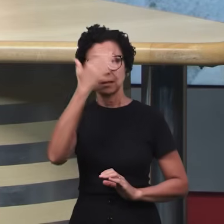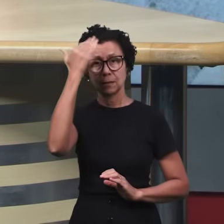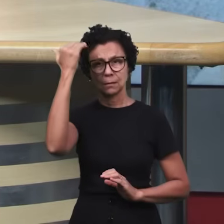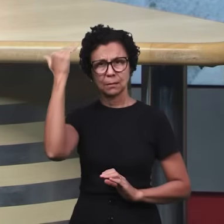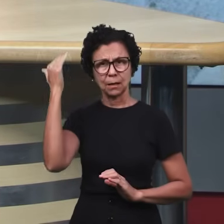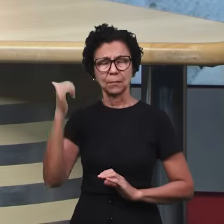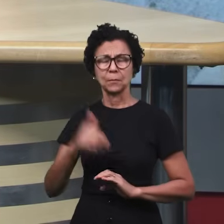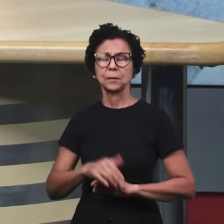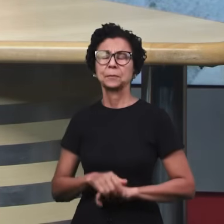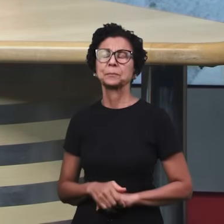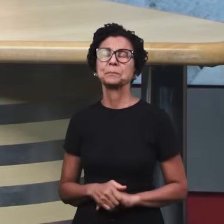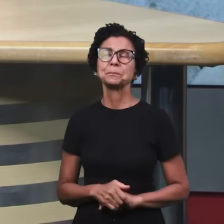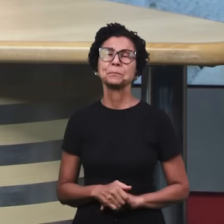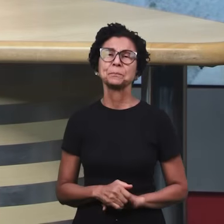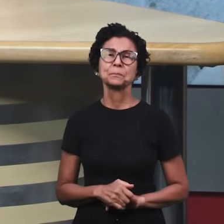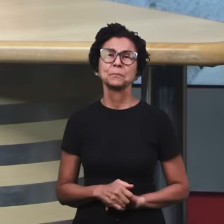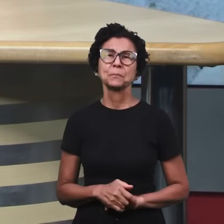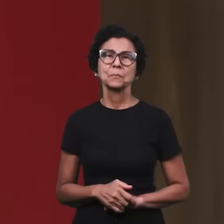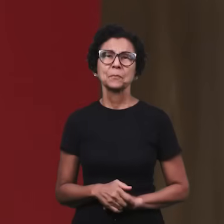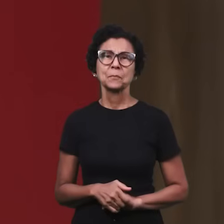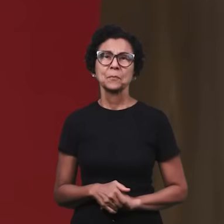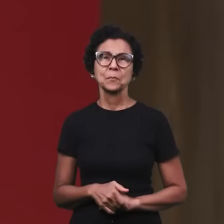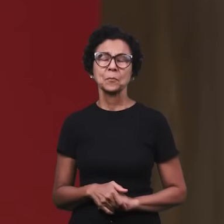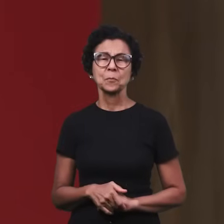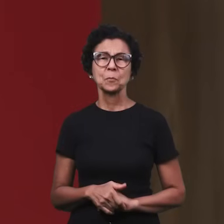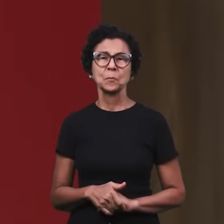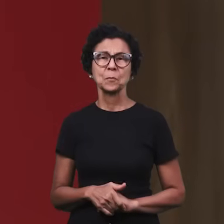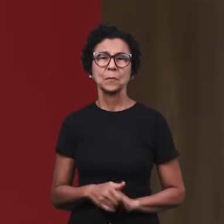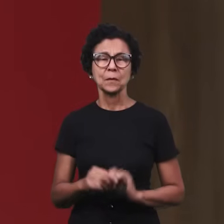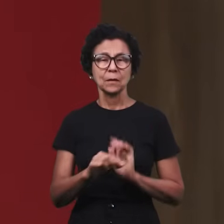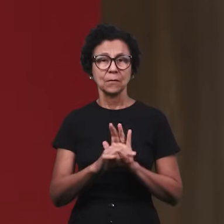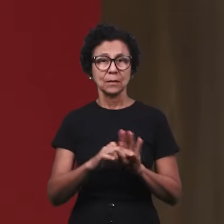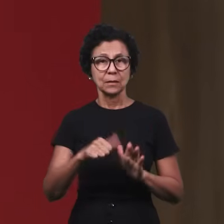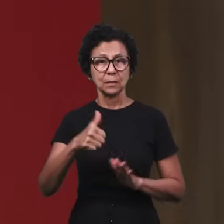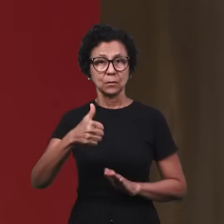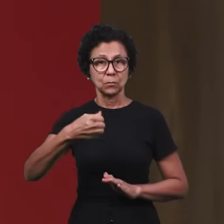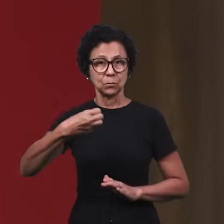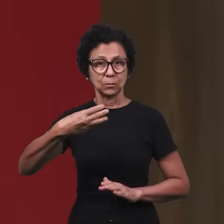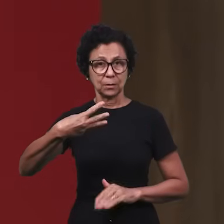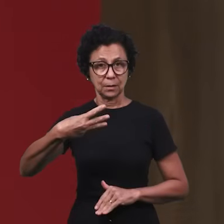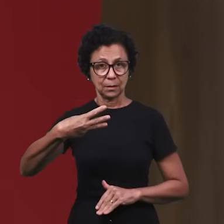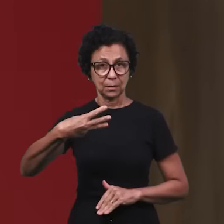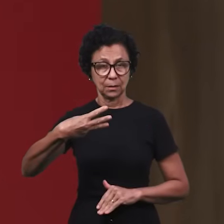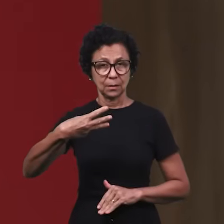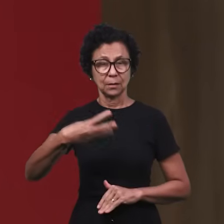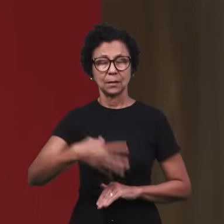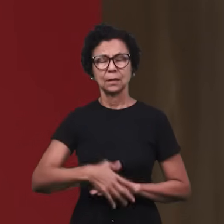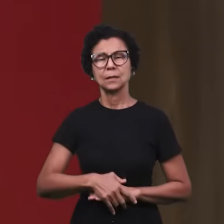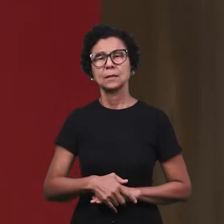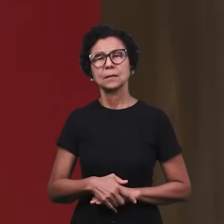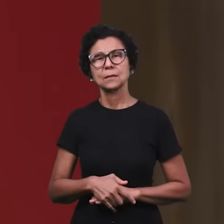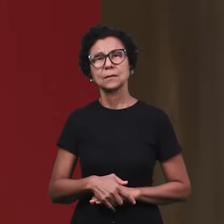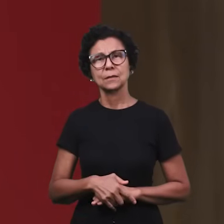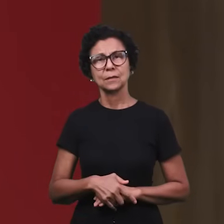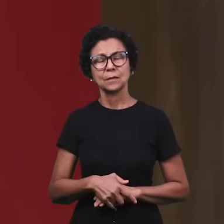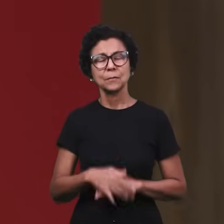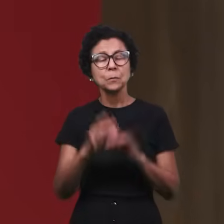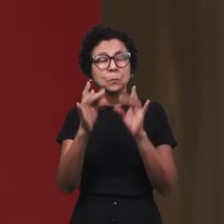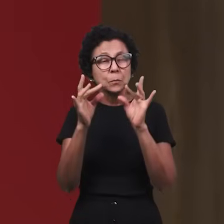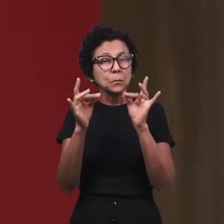21 e 22. E nós vamos iniciar pelo versículo 13 e vamos analisar